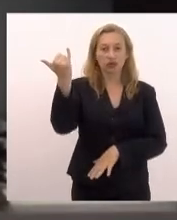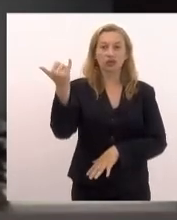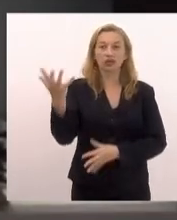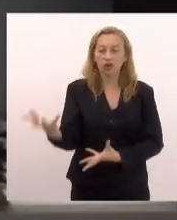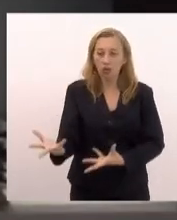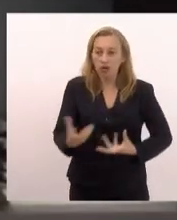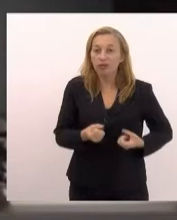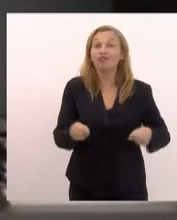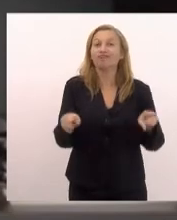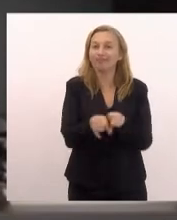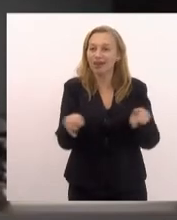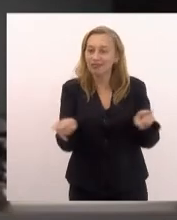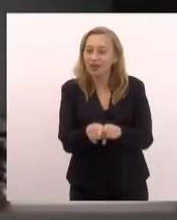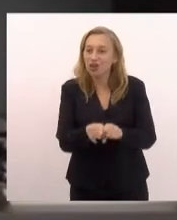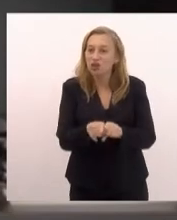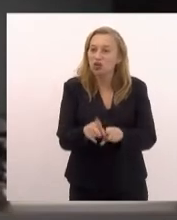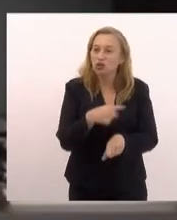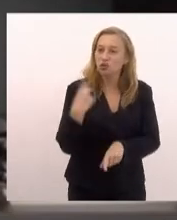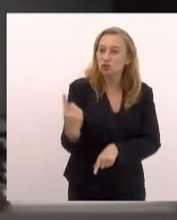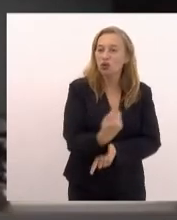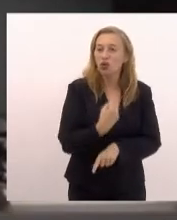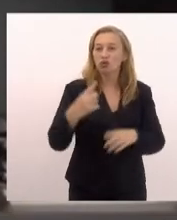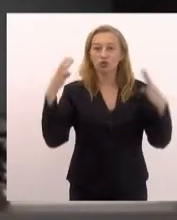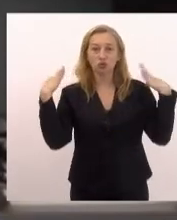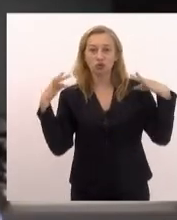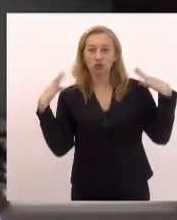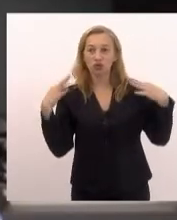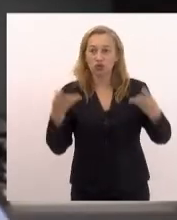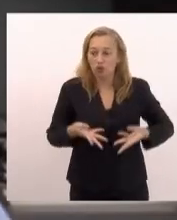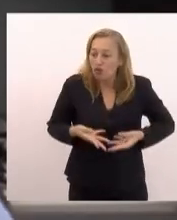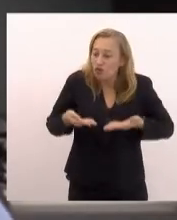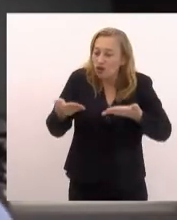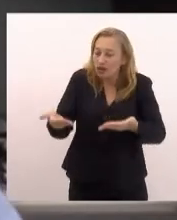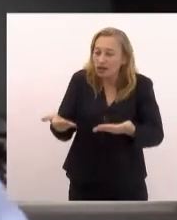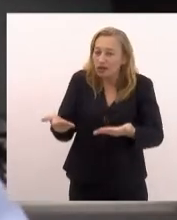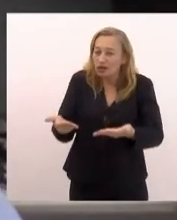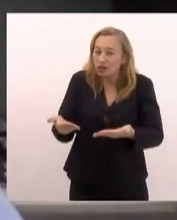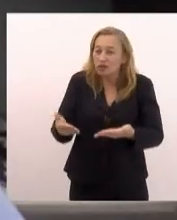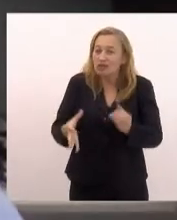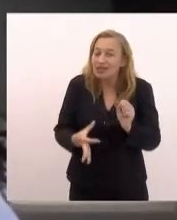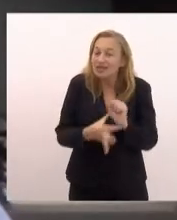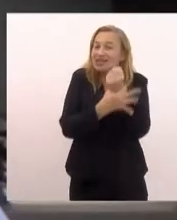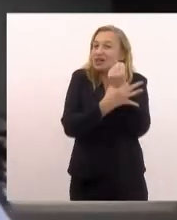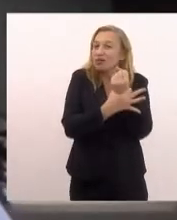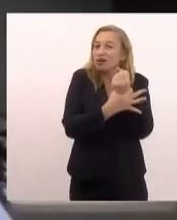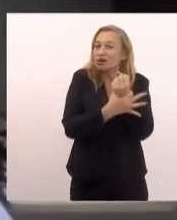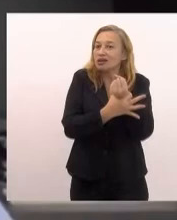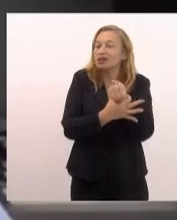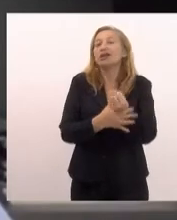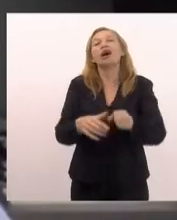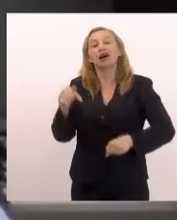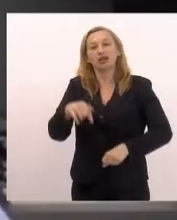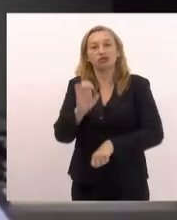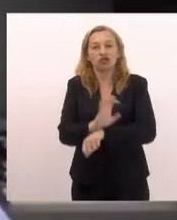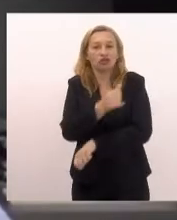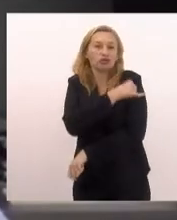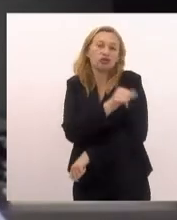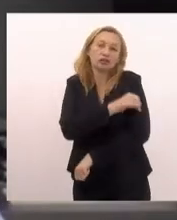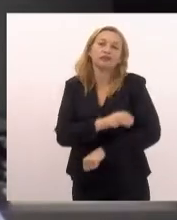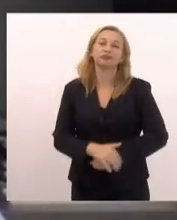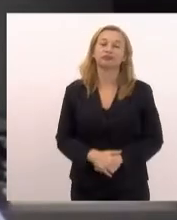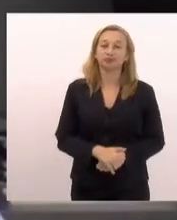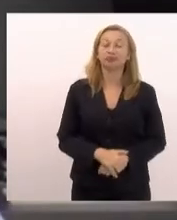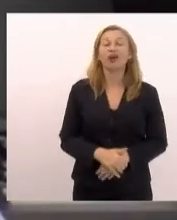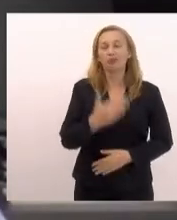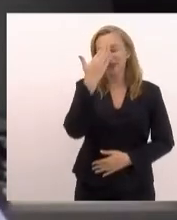acolhimento também dos nossos turistas, ofertando uma maior segurança aqui no estado do Rio de Janeiro. Então,